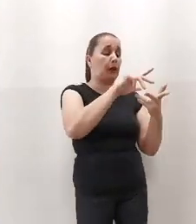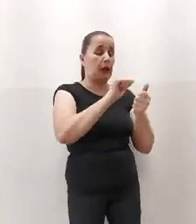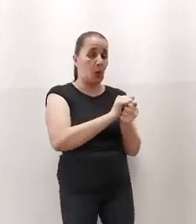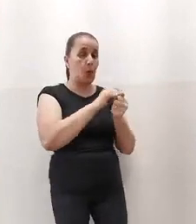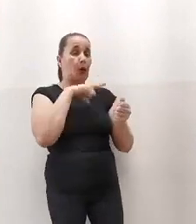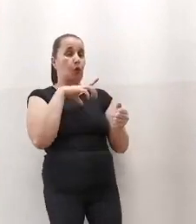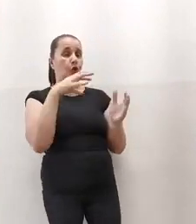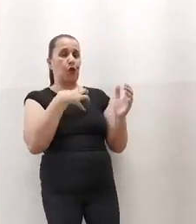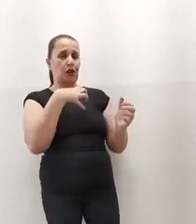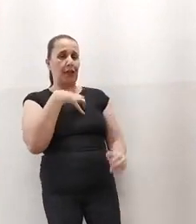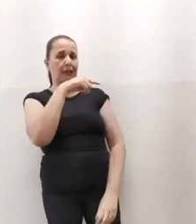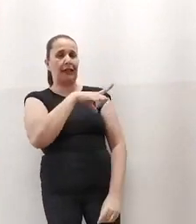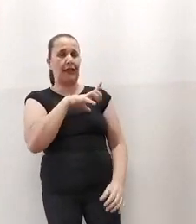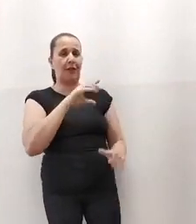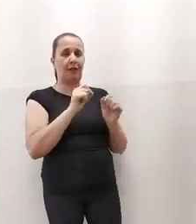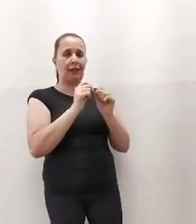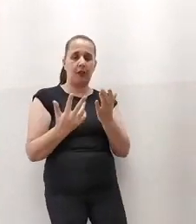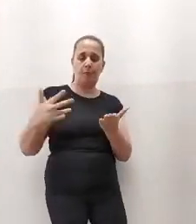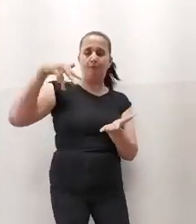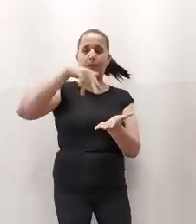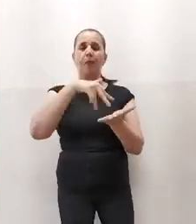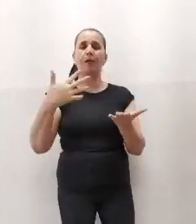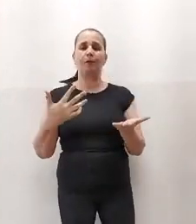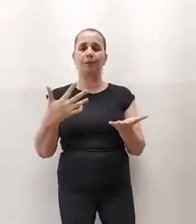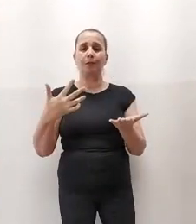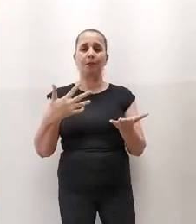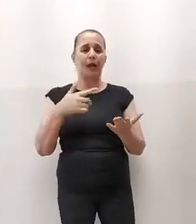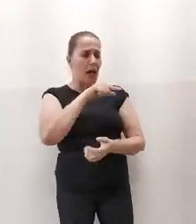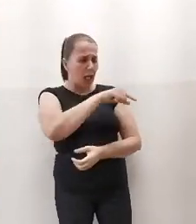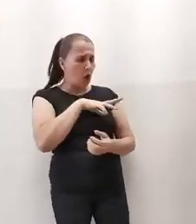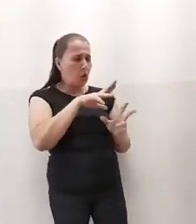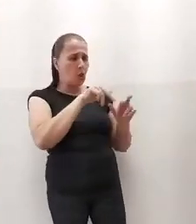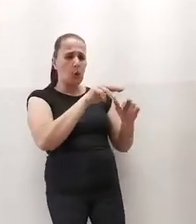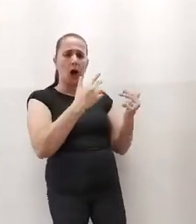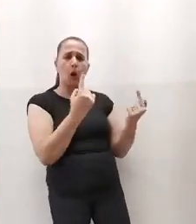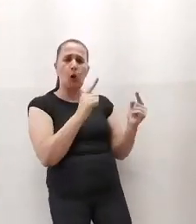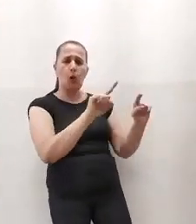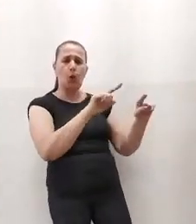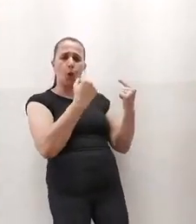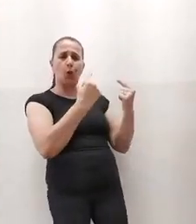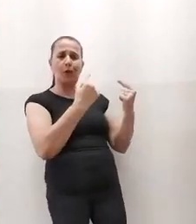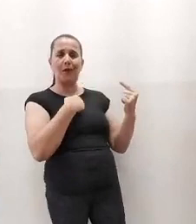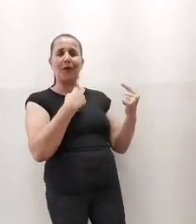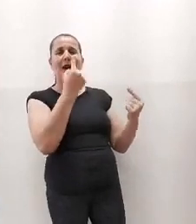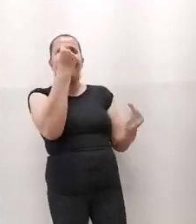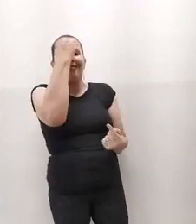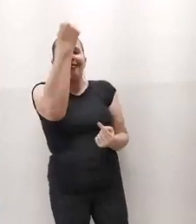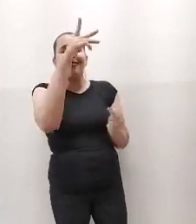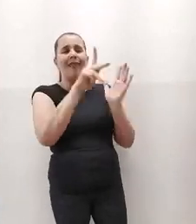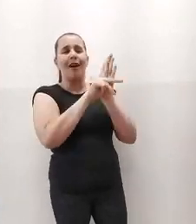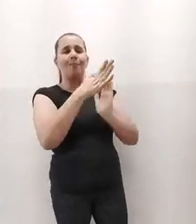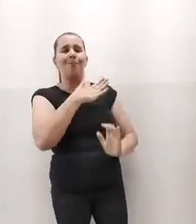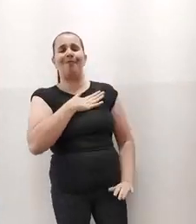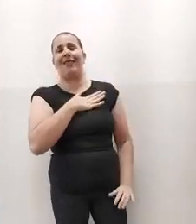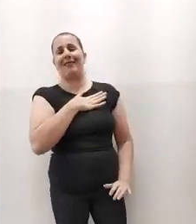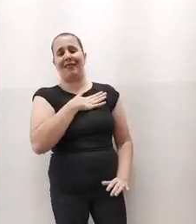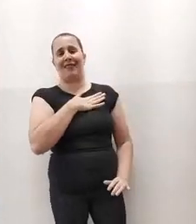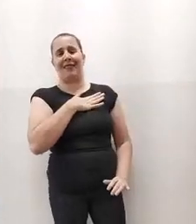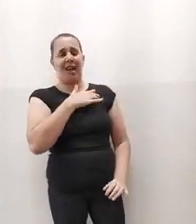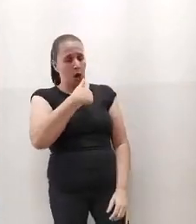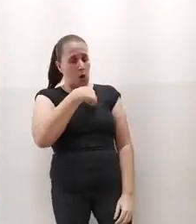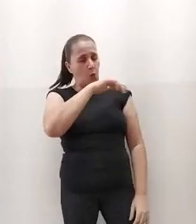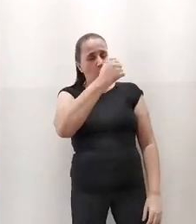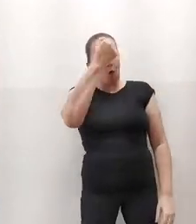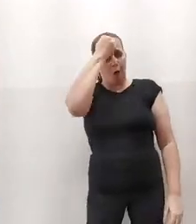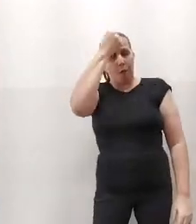ela sempre vai nos colocar de pé. Ela nunca vai contra as nossas ideias, nunca vai nos colocar em